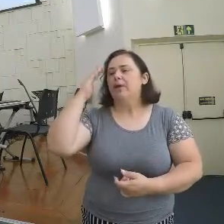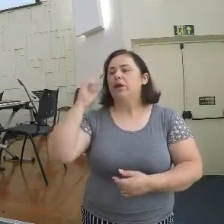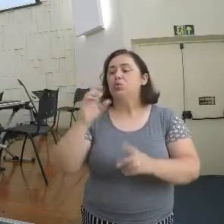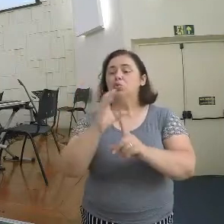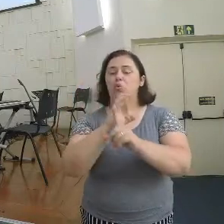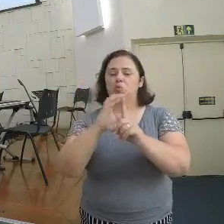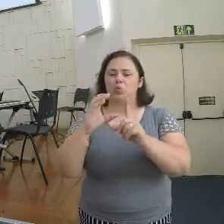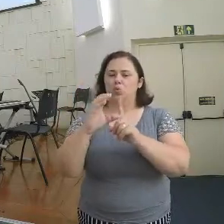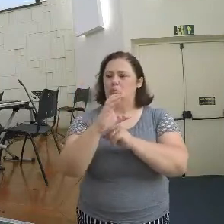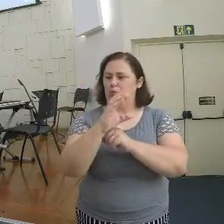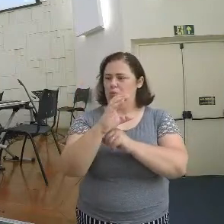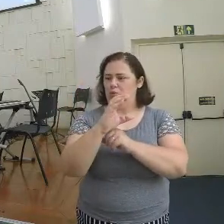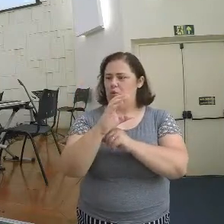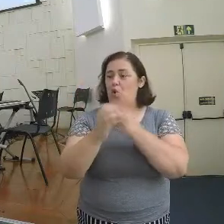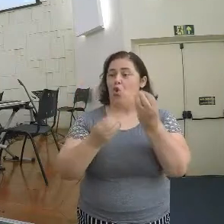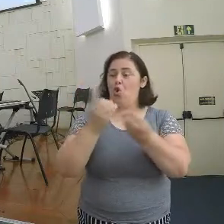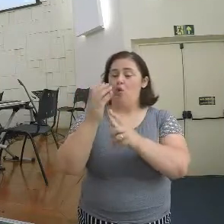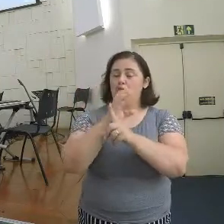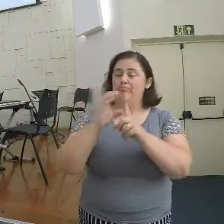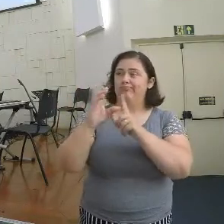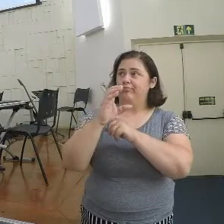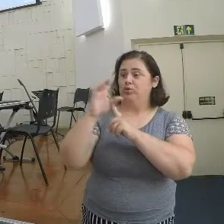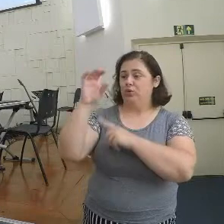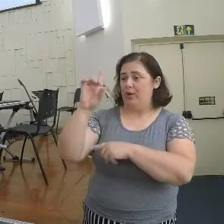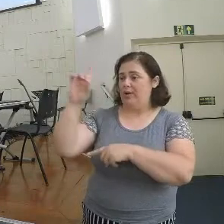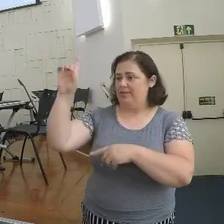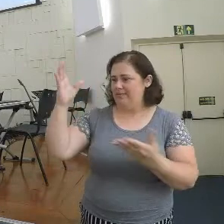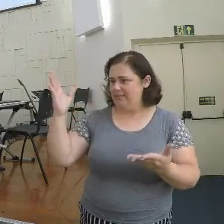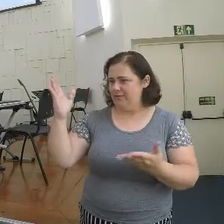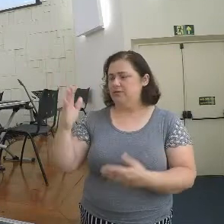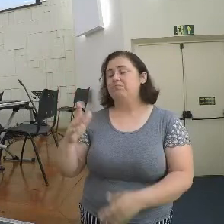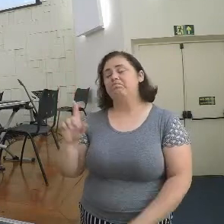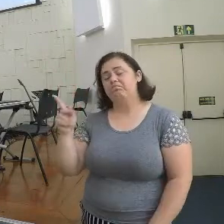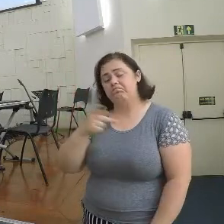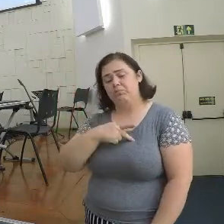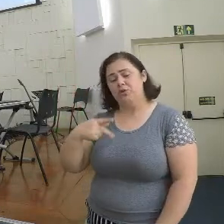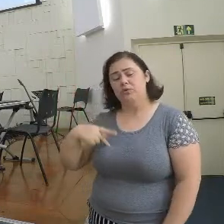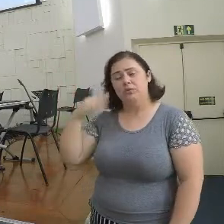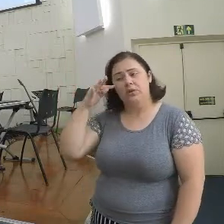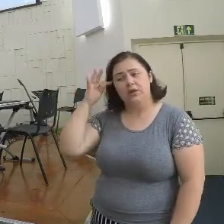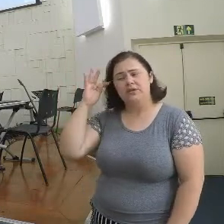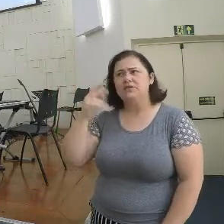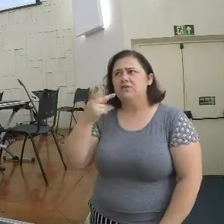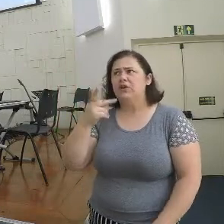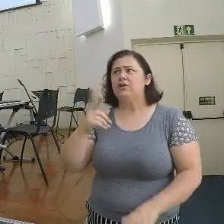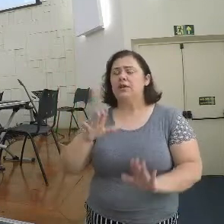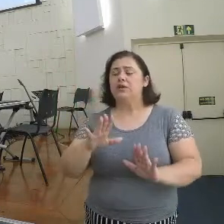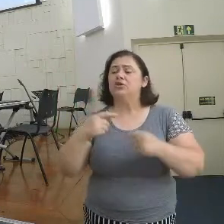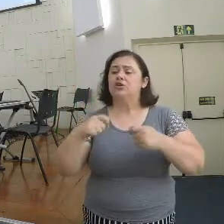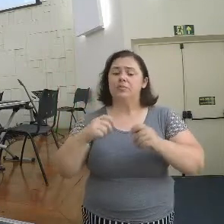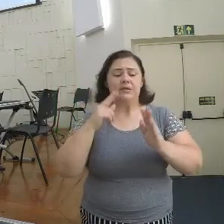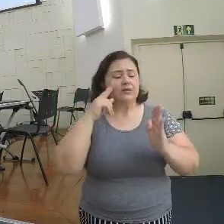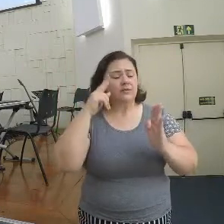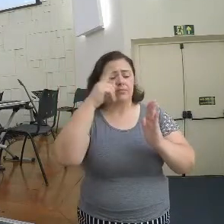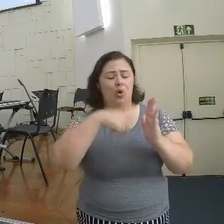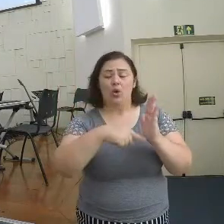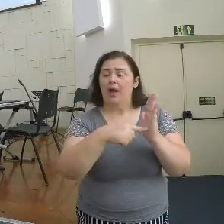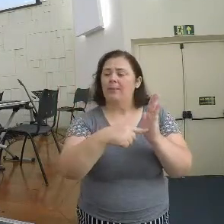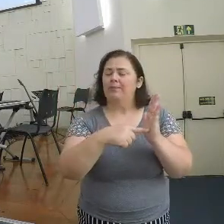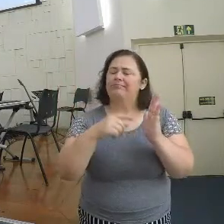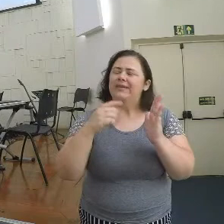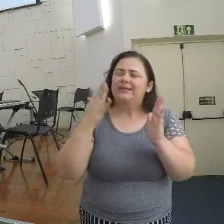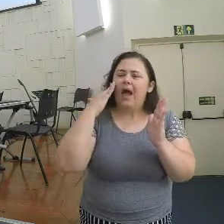Deus. A minha tese é que esse texto nos leva a sermos gratos por tudo que recebemos de